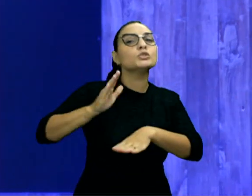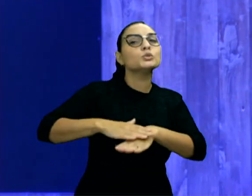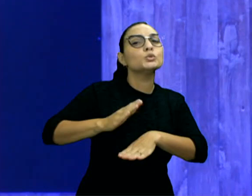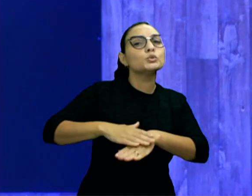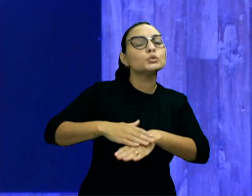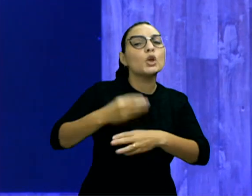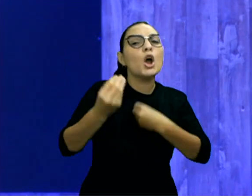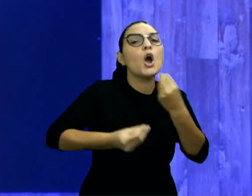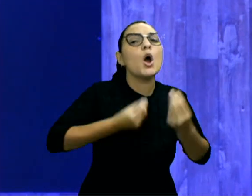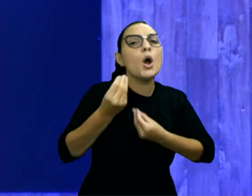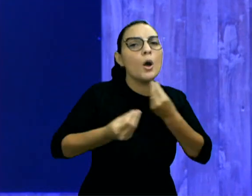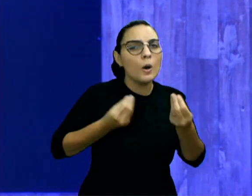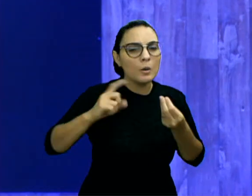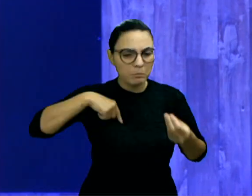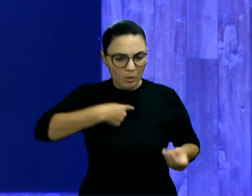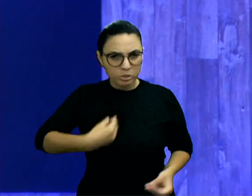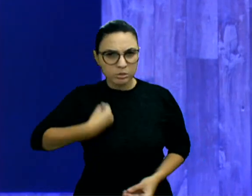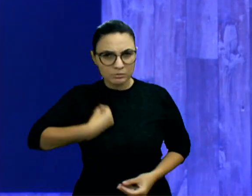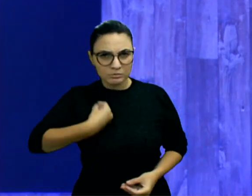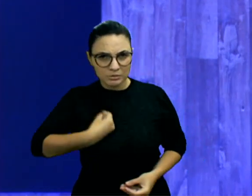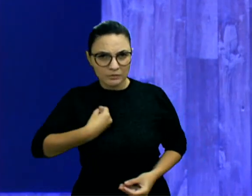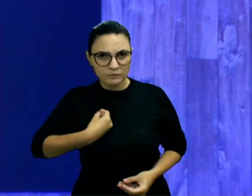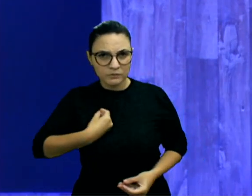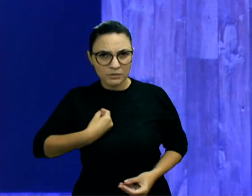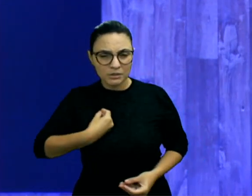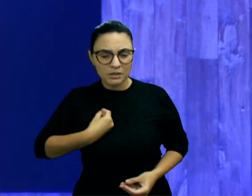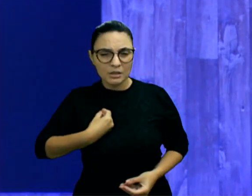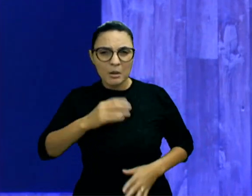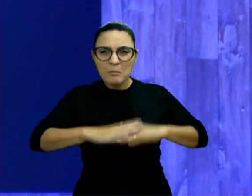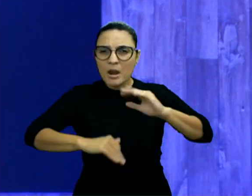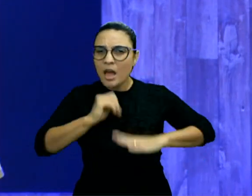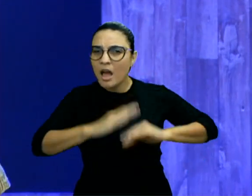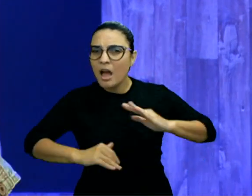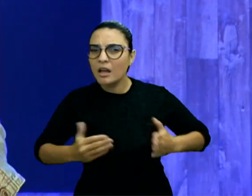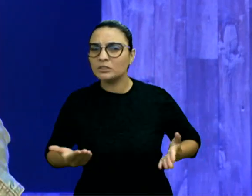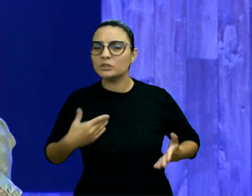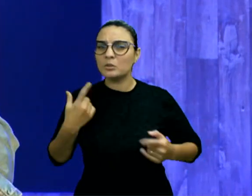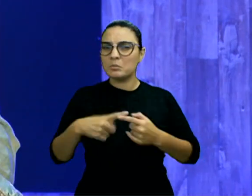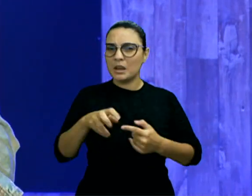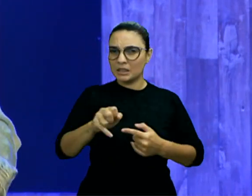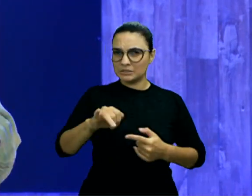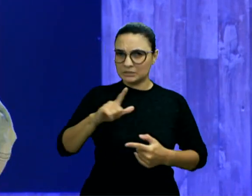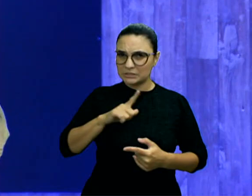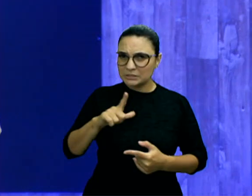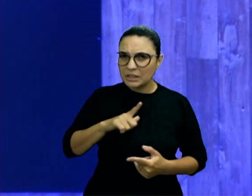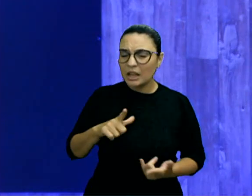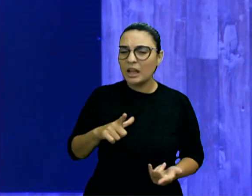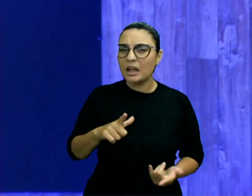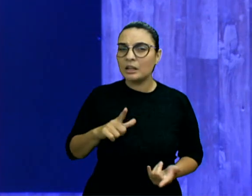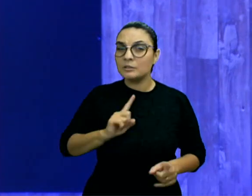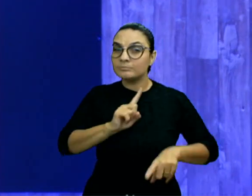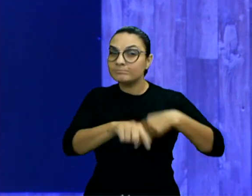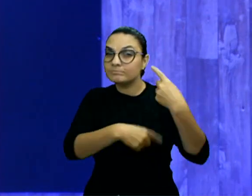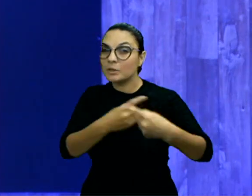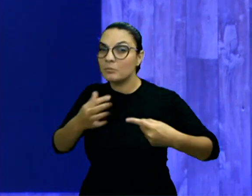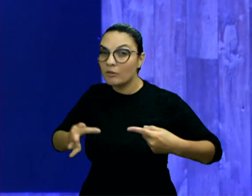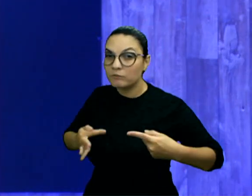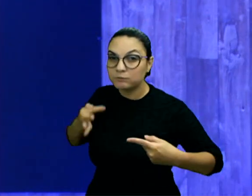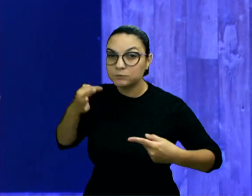temos feito no nosso dia a dia, que quando chegarmos a um momento decisivo,